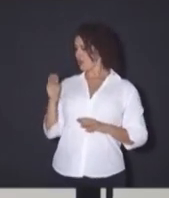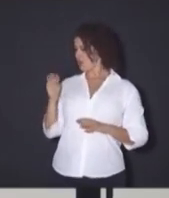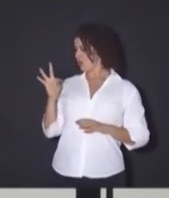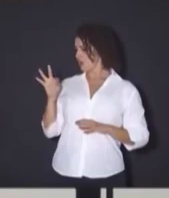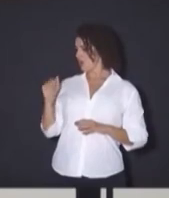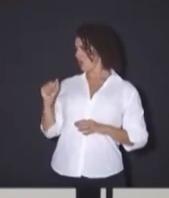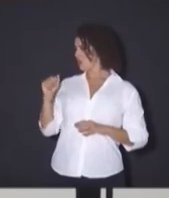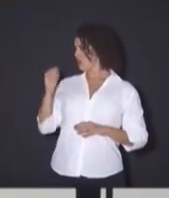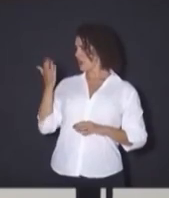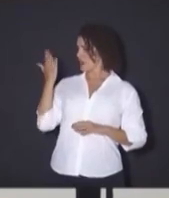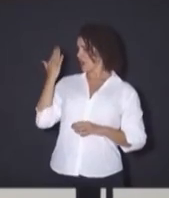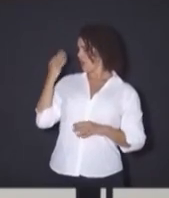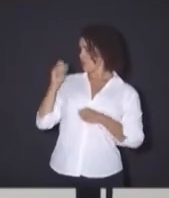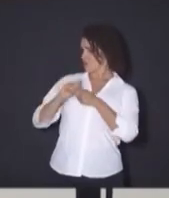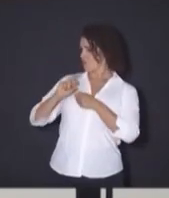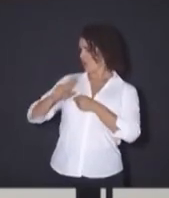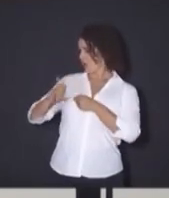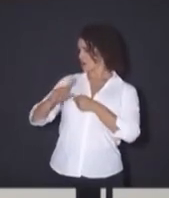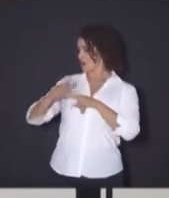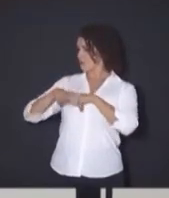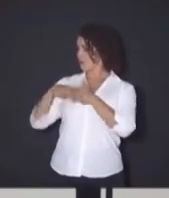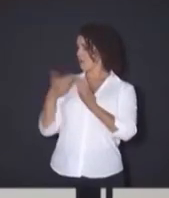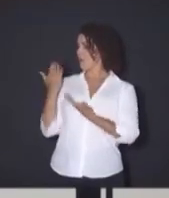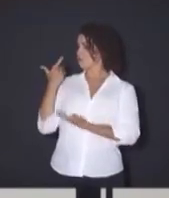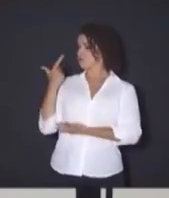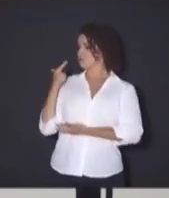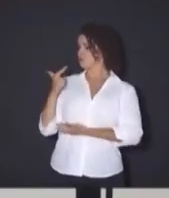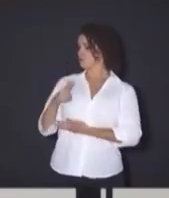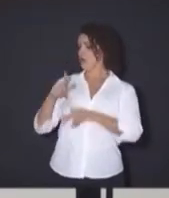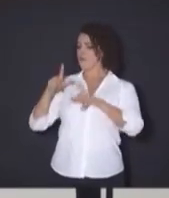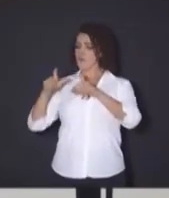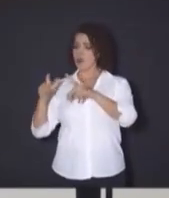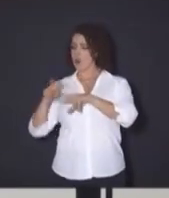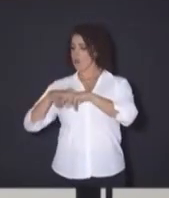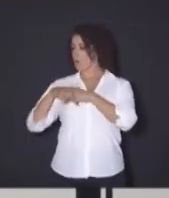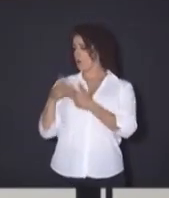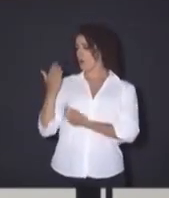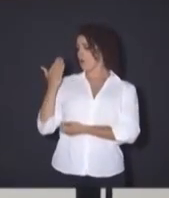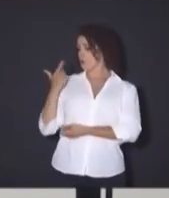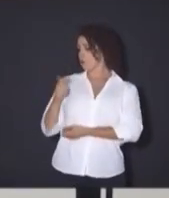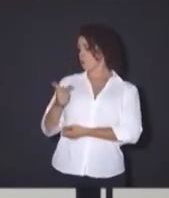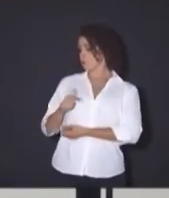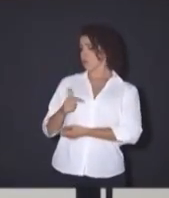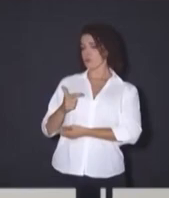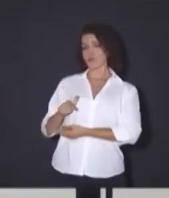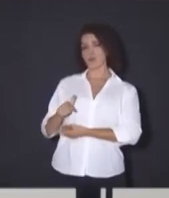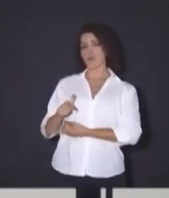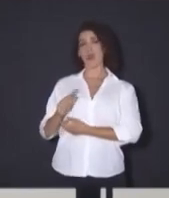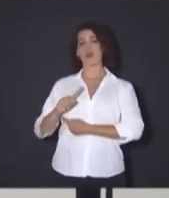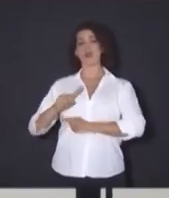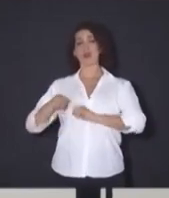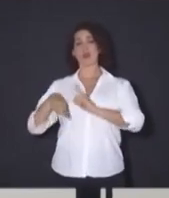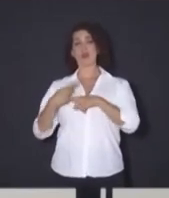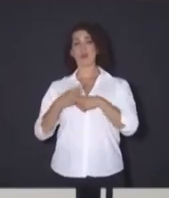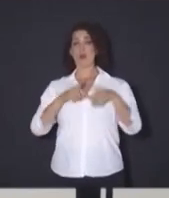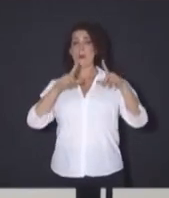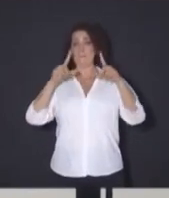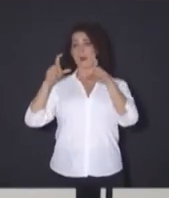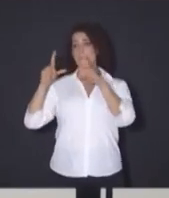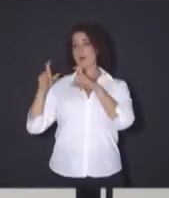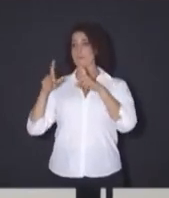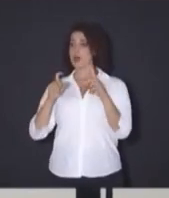acha que antes não fazia porque não tinha. A gente não fotografava porque não tinha. Depois da máquina fotográfica,